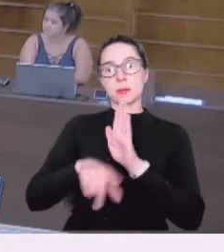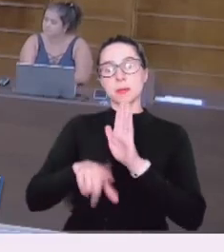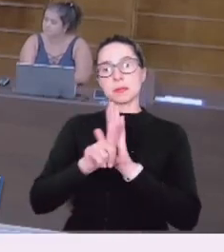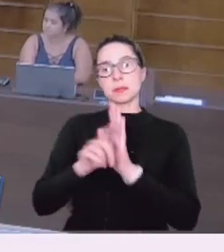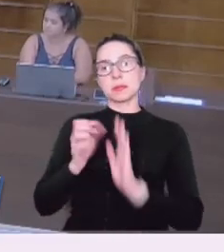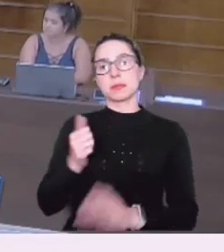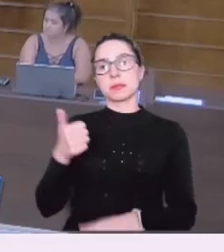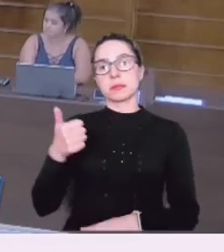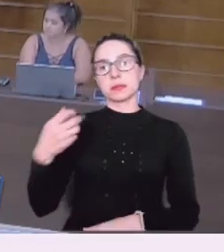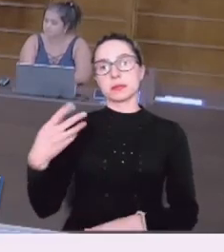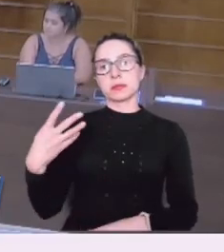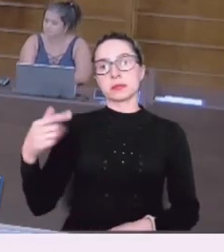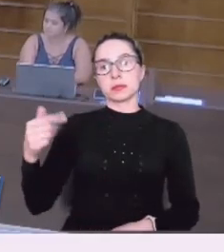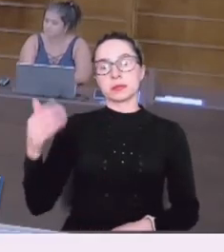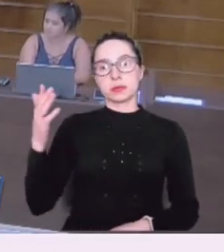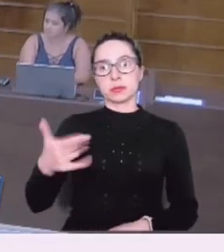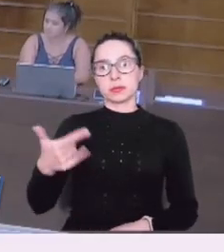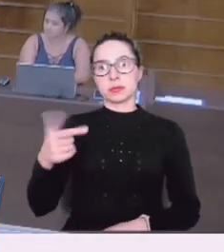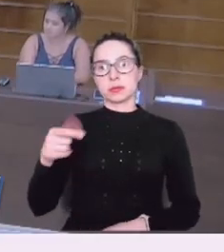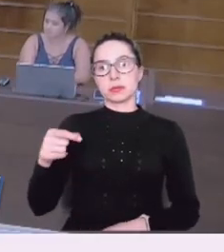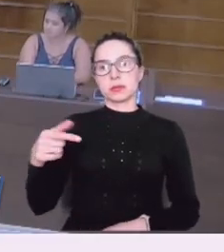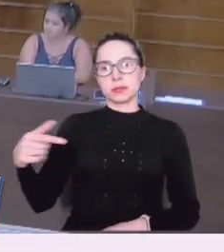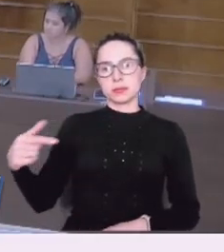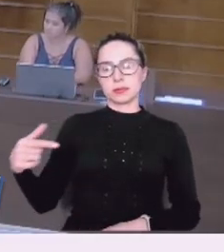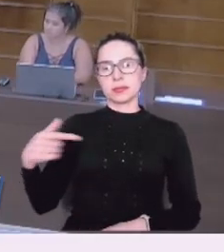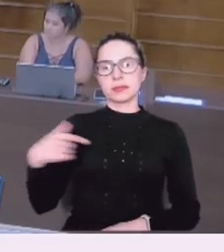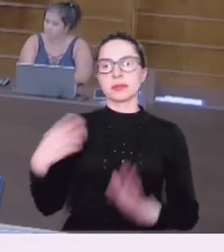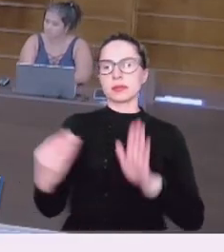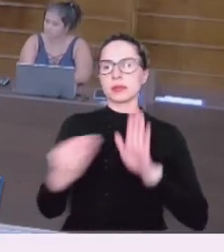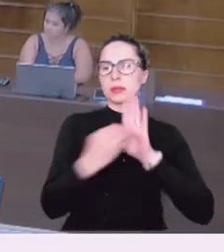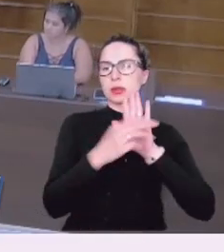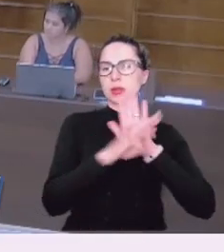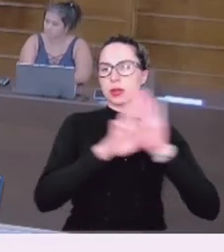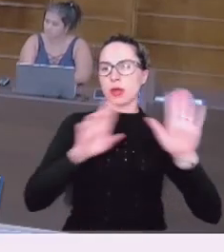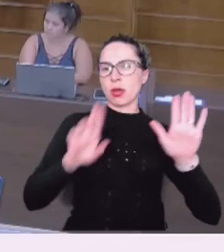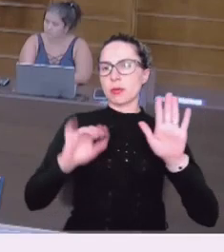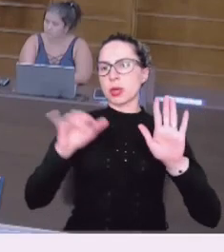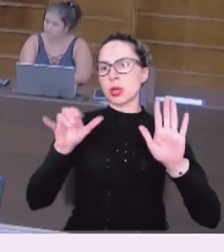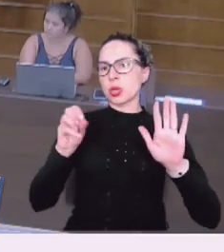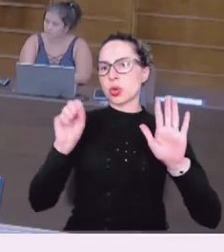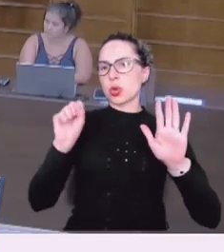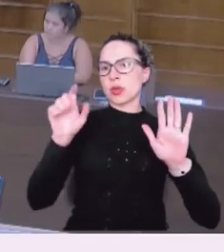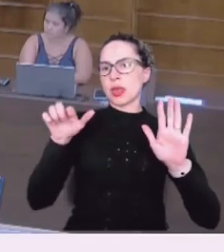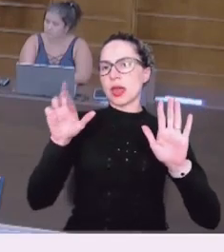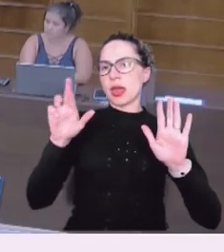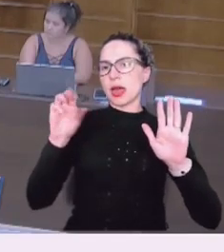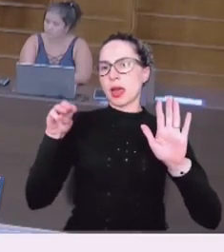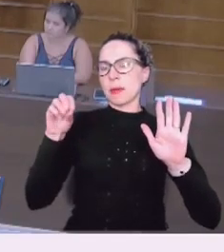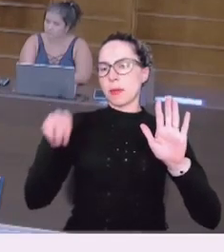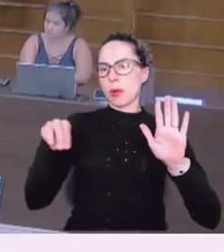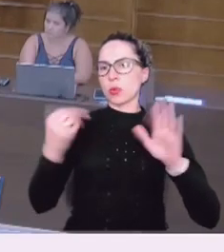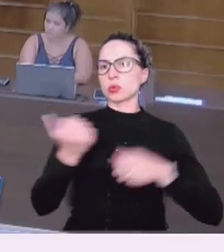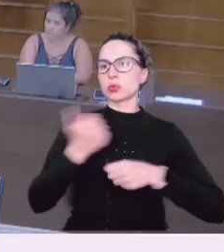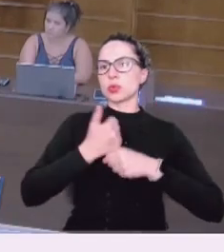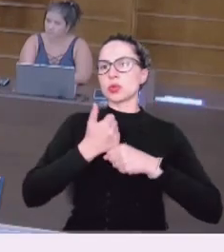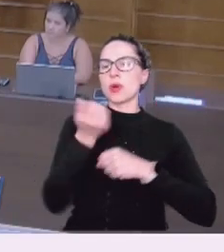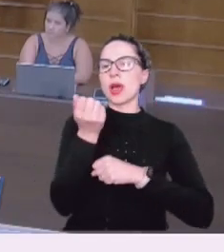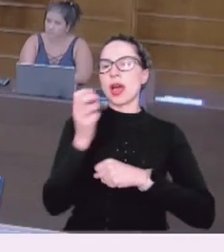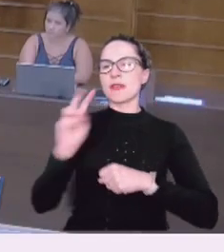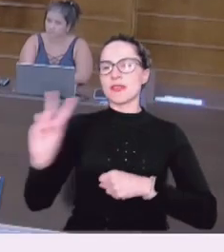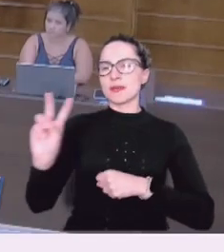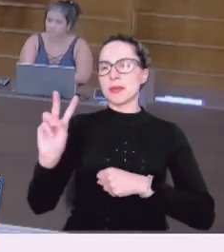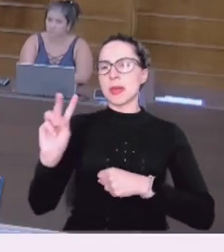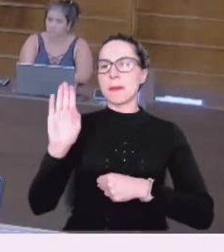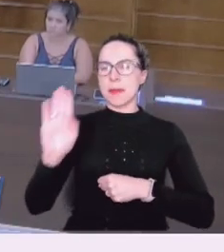147/2022. Denomina Dr. José Ramon Ribeiro, a Avenida B, do loteamento denominado